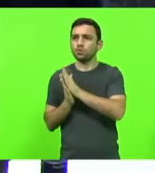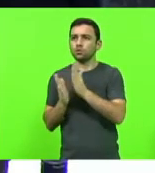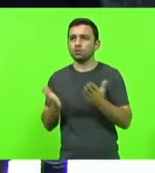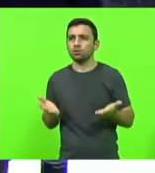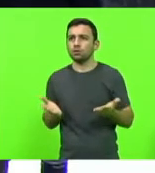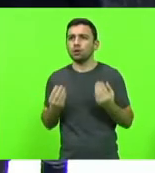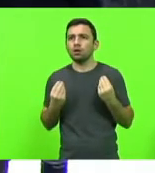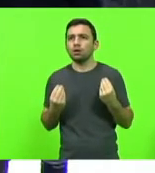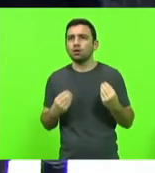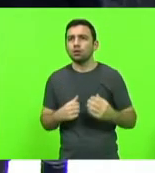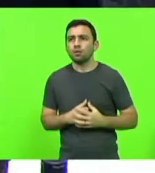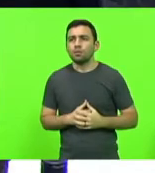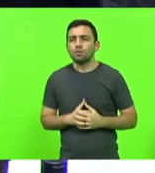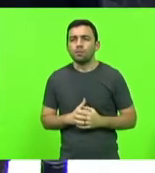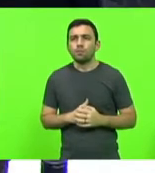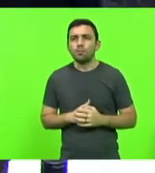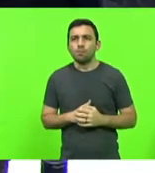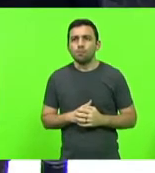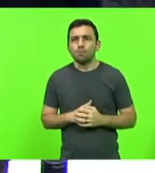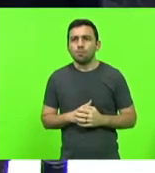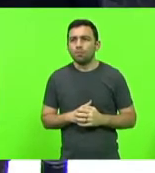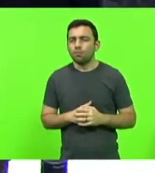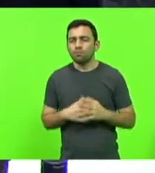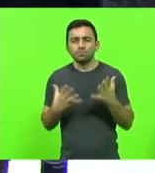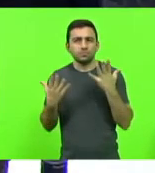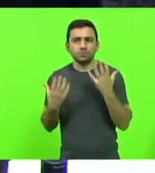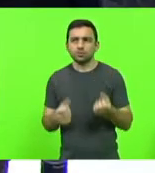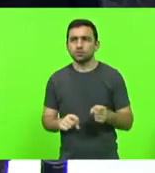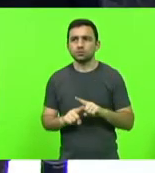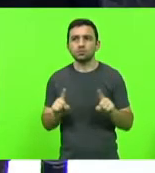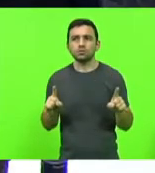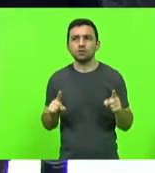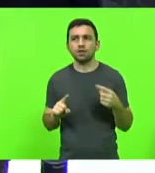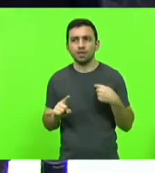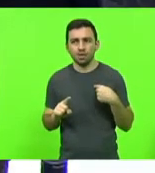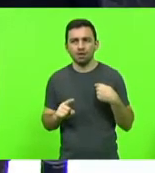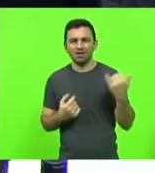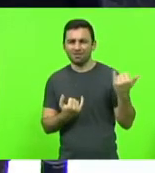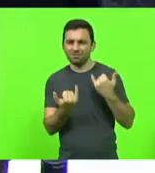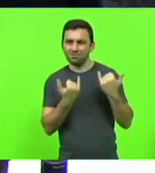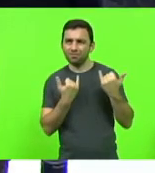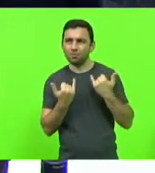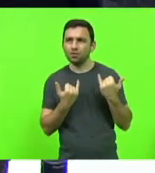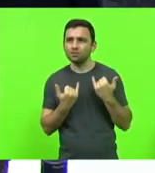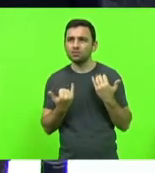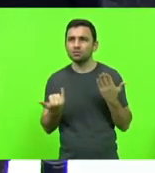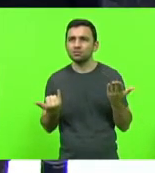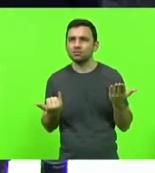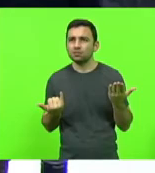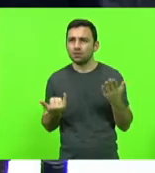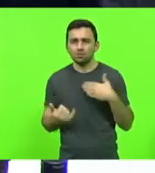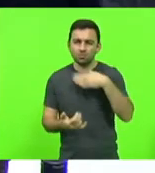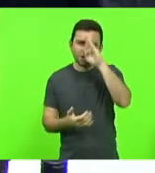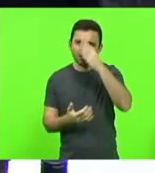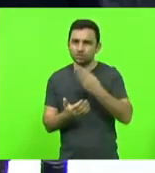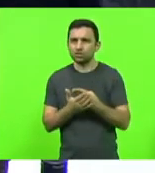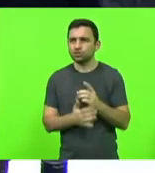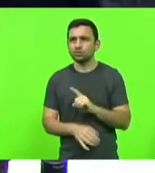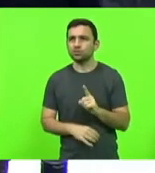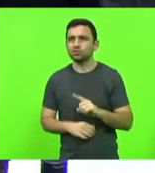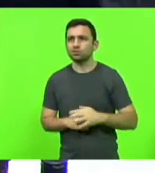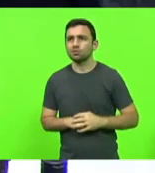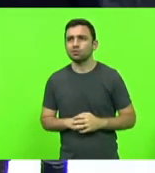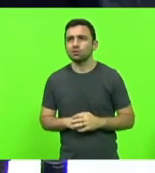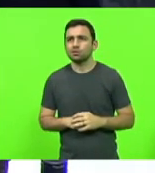Conversando com alguém. Então, é inadmissível. E quando eu recebi a informação, eu falei, eu não acredito. Eu